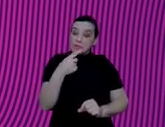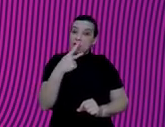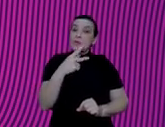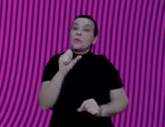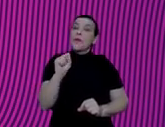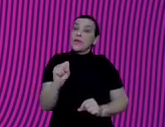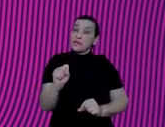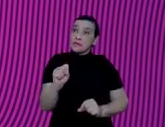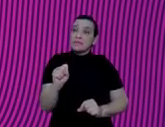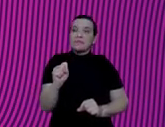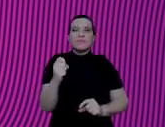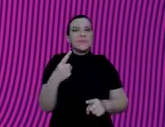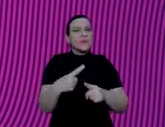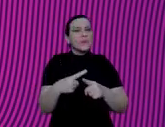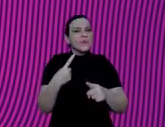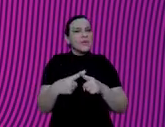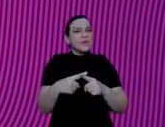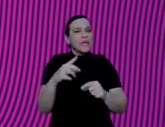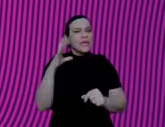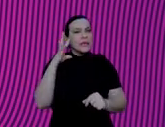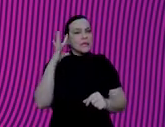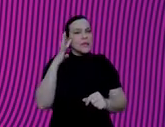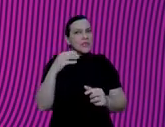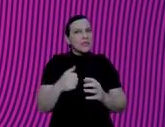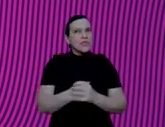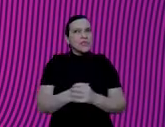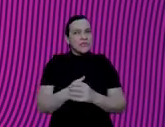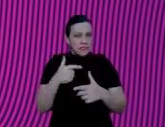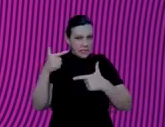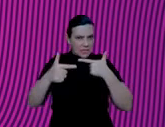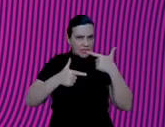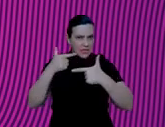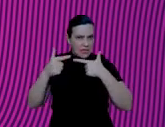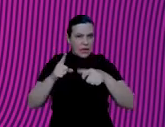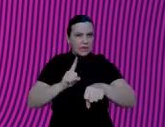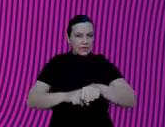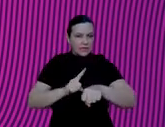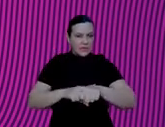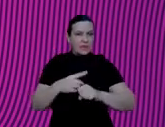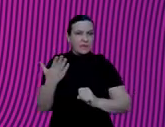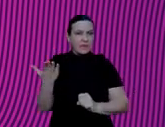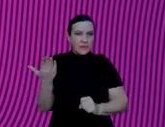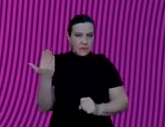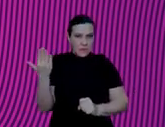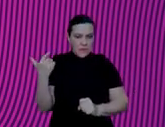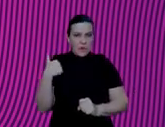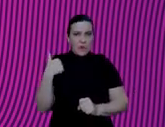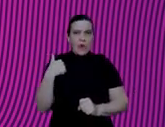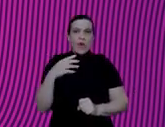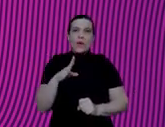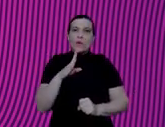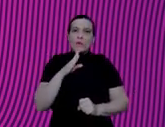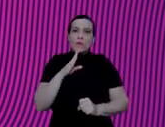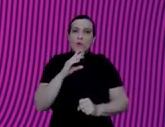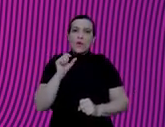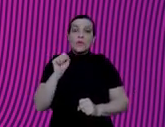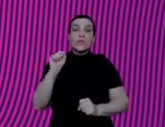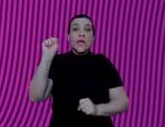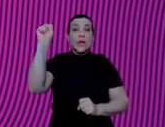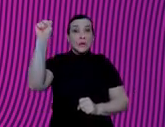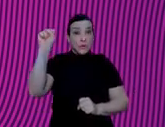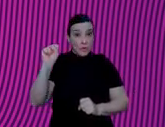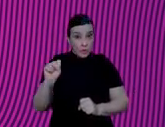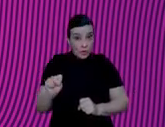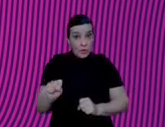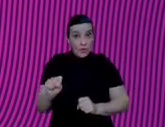imaginem, num trabalho recente, que eu tomei conhecimento no sul do país, um